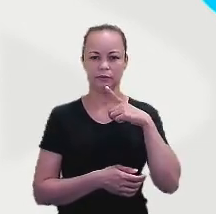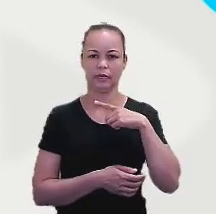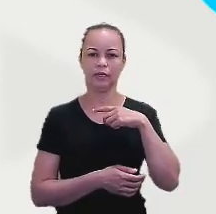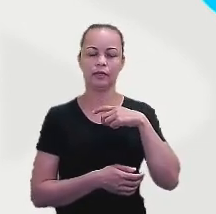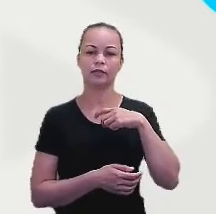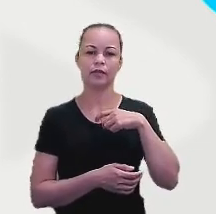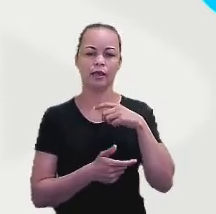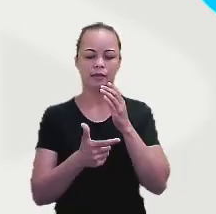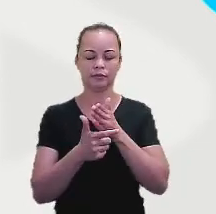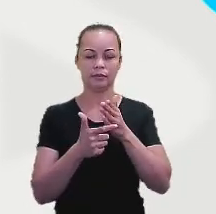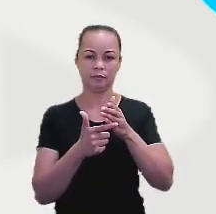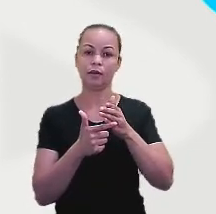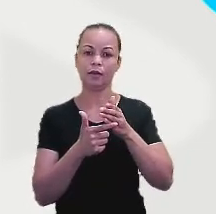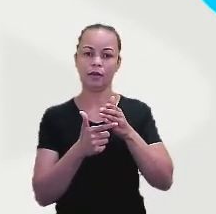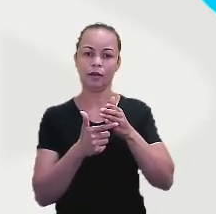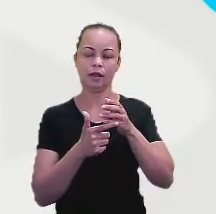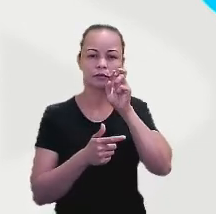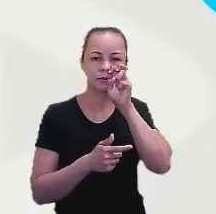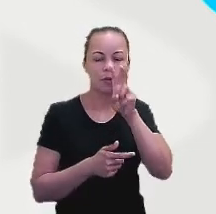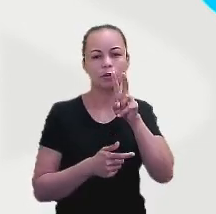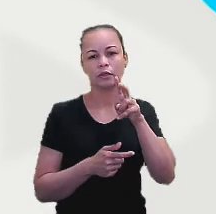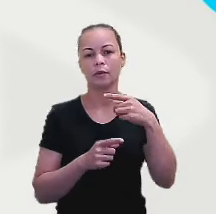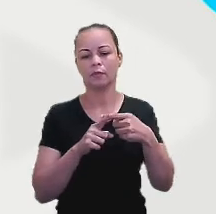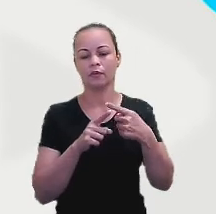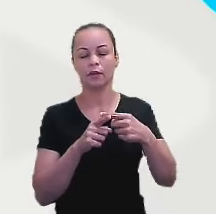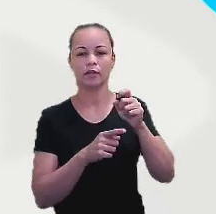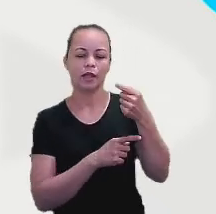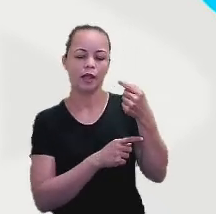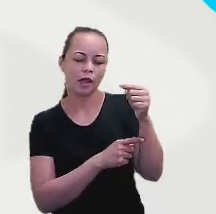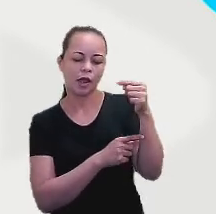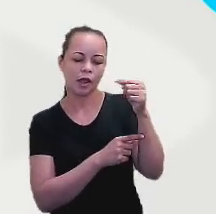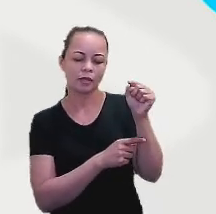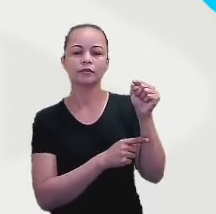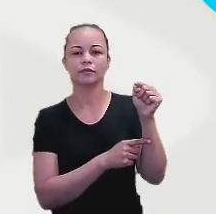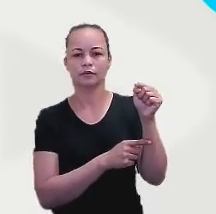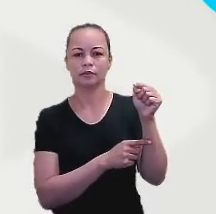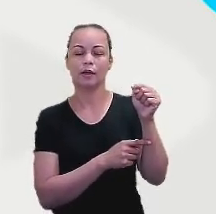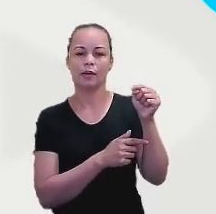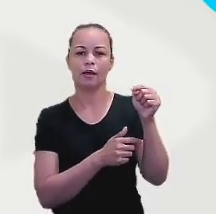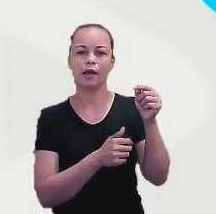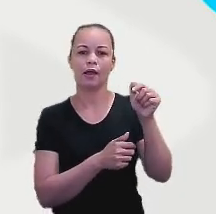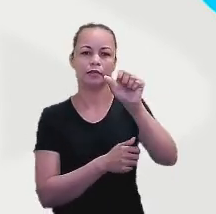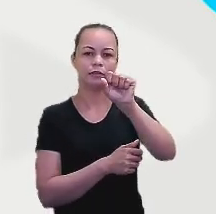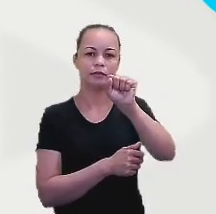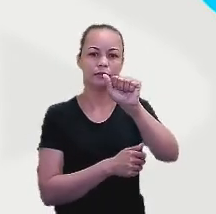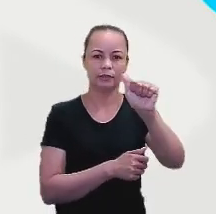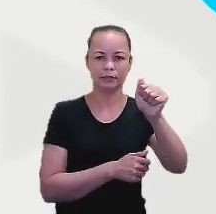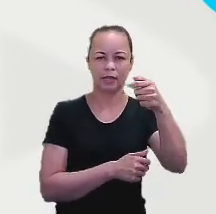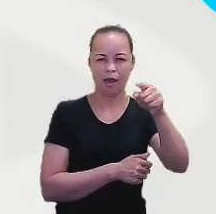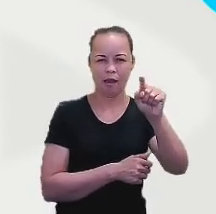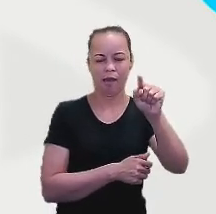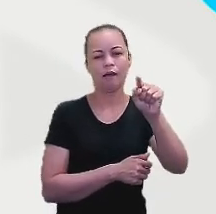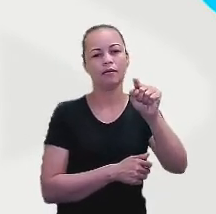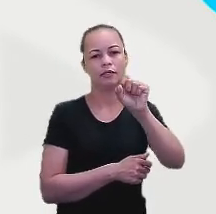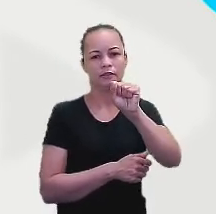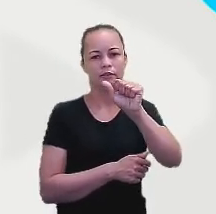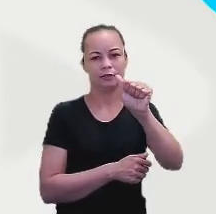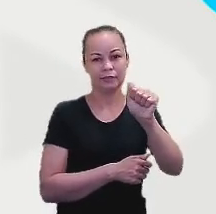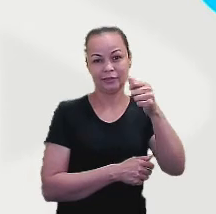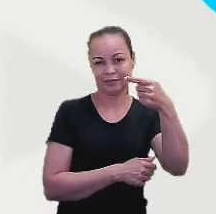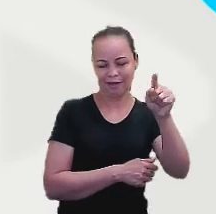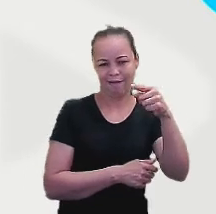tônica, bastante clara aí, porque tem um acento agudo na primeira sílaba, sa. Então, ó,